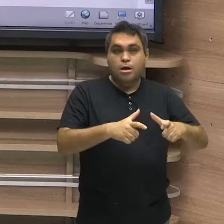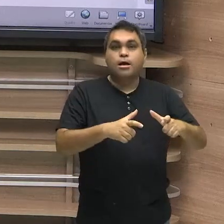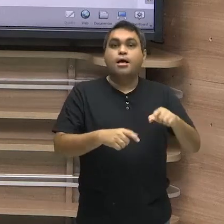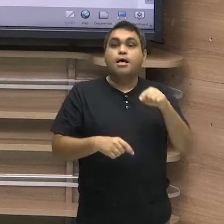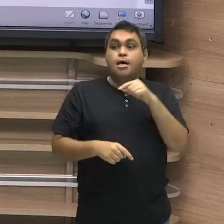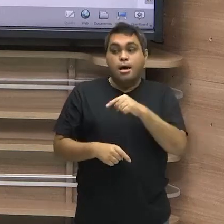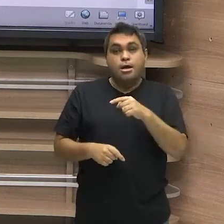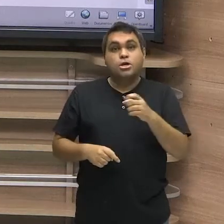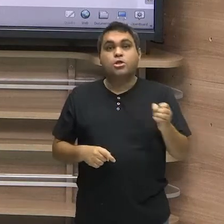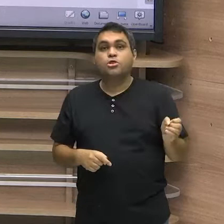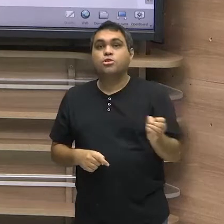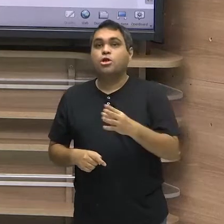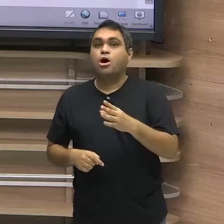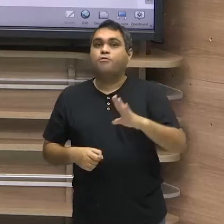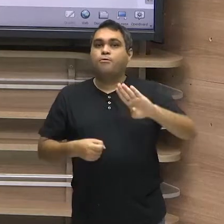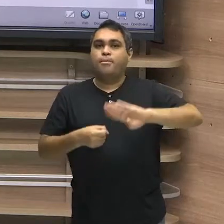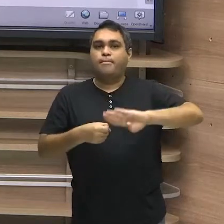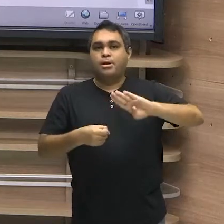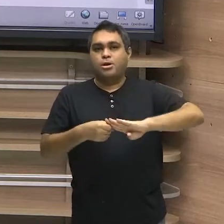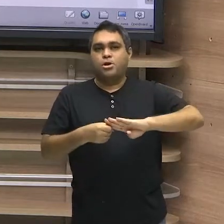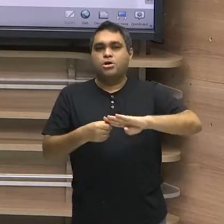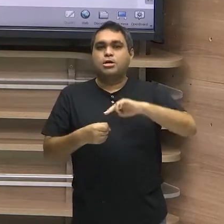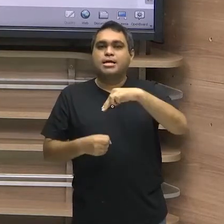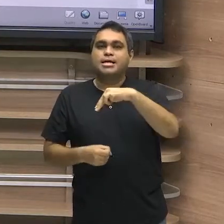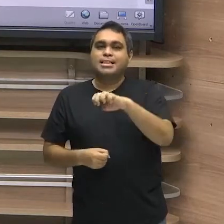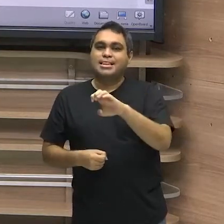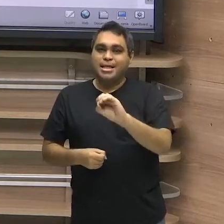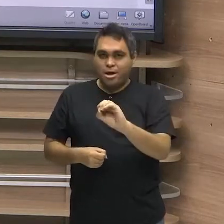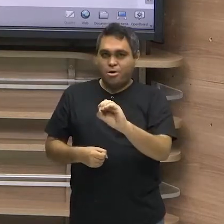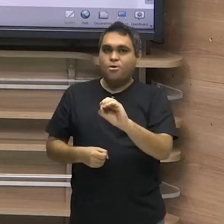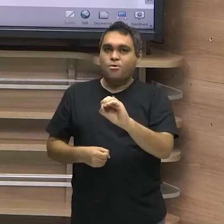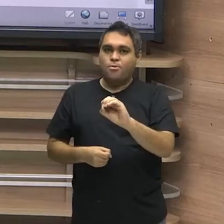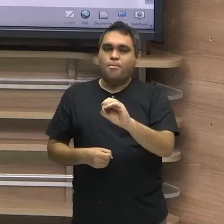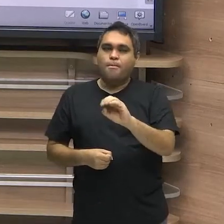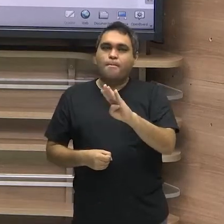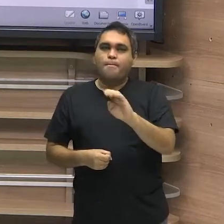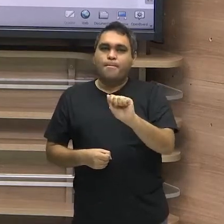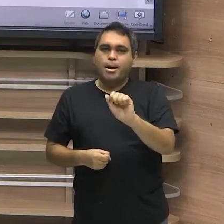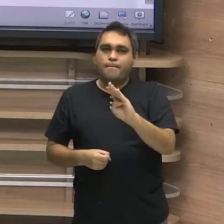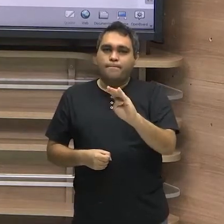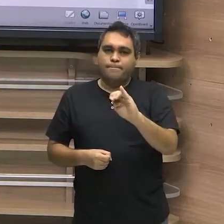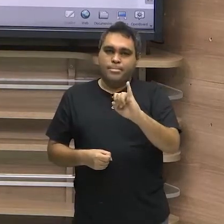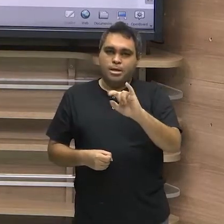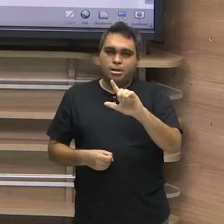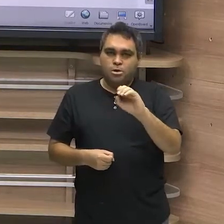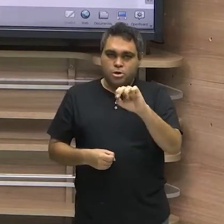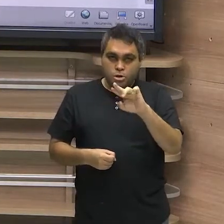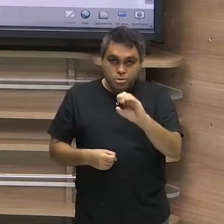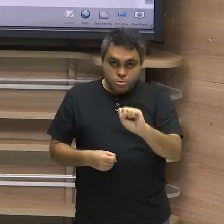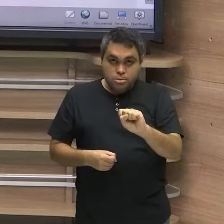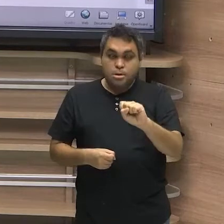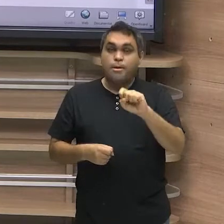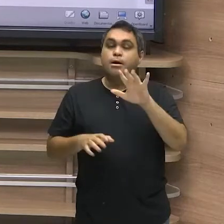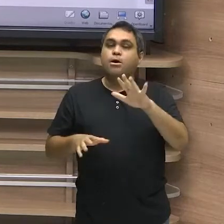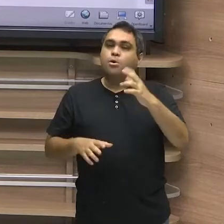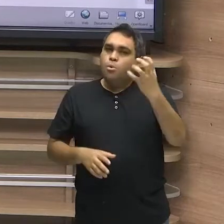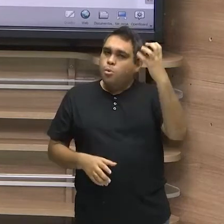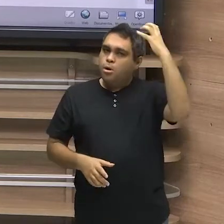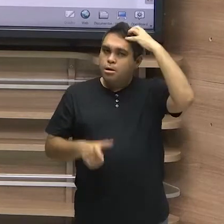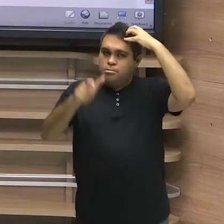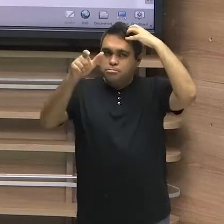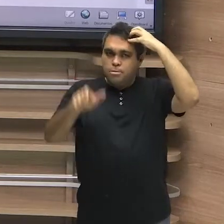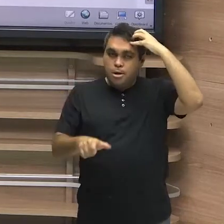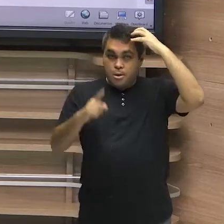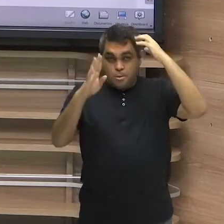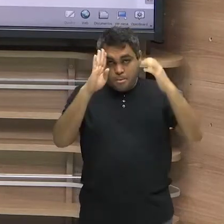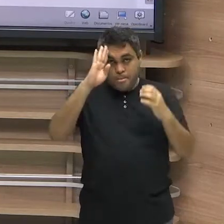neobabilônios ou novos babilônios. E o rei, aquele que vai ter maior destaque na